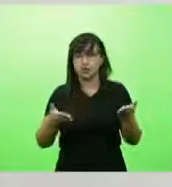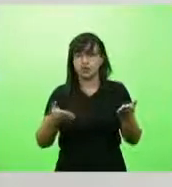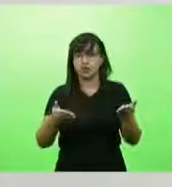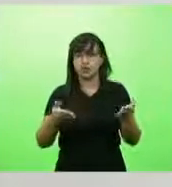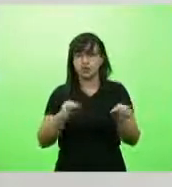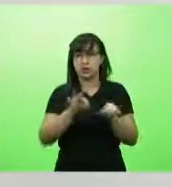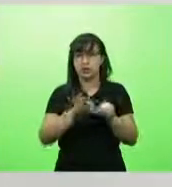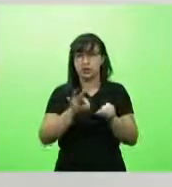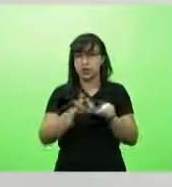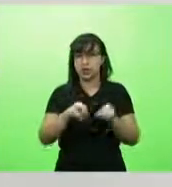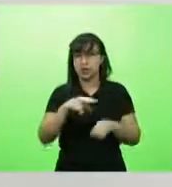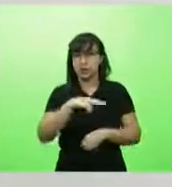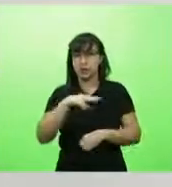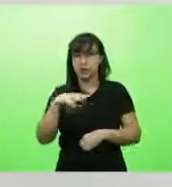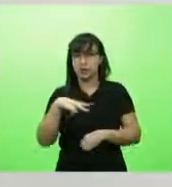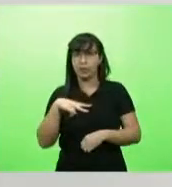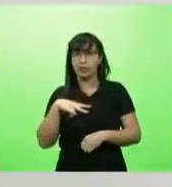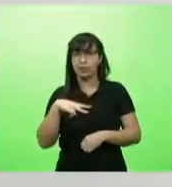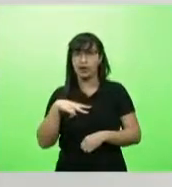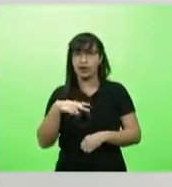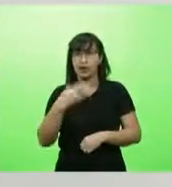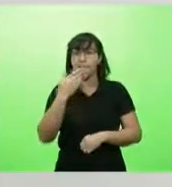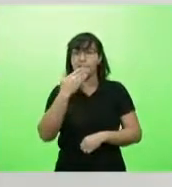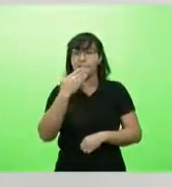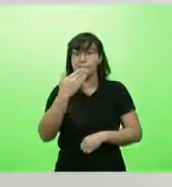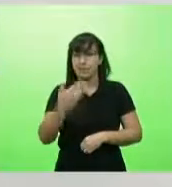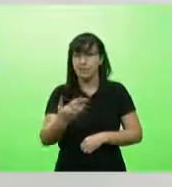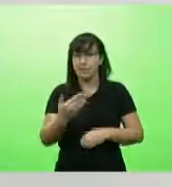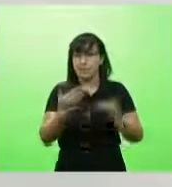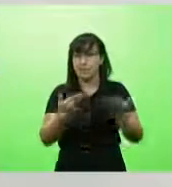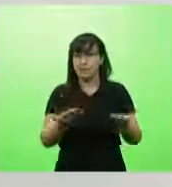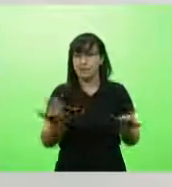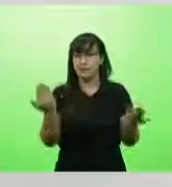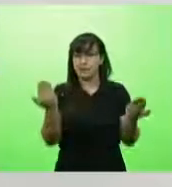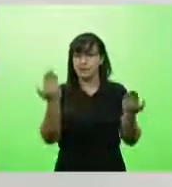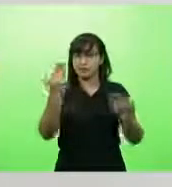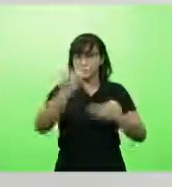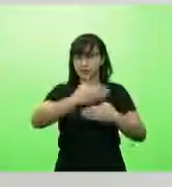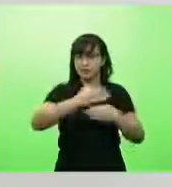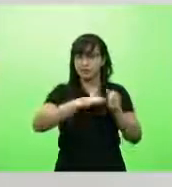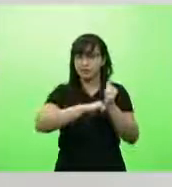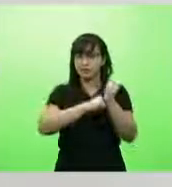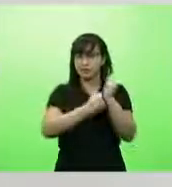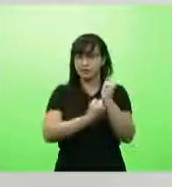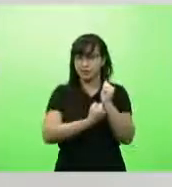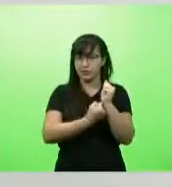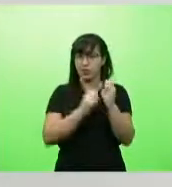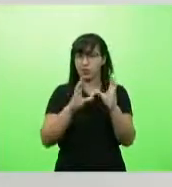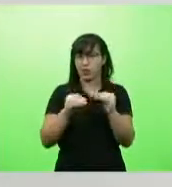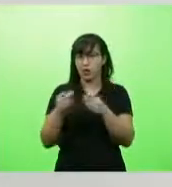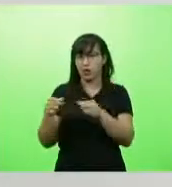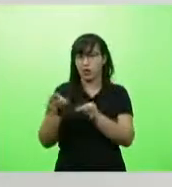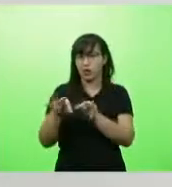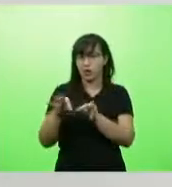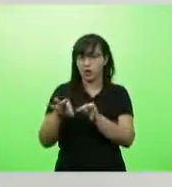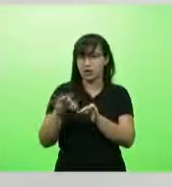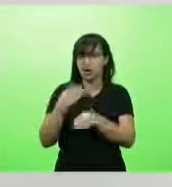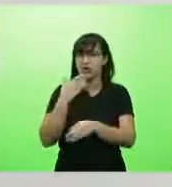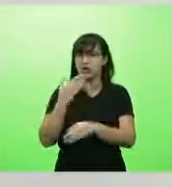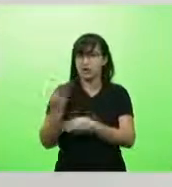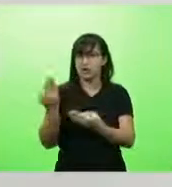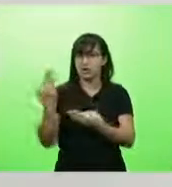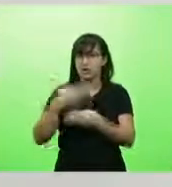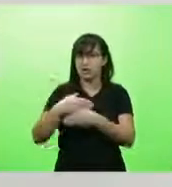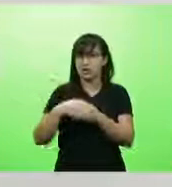públicas que pedem o lockdown, como agora teve todas essas entidades públicas que pediram um lockdown de